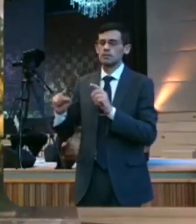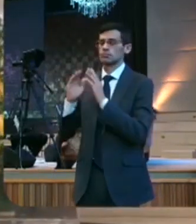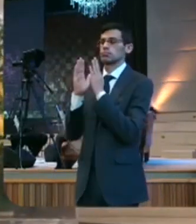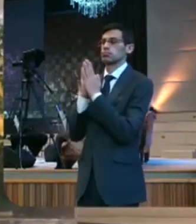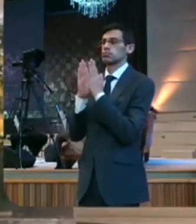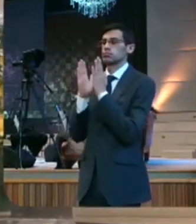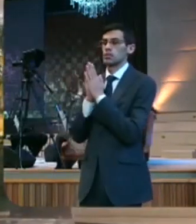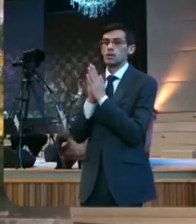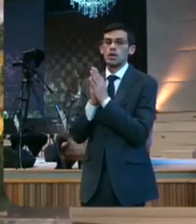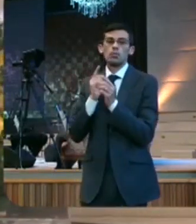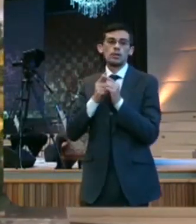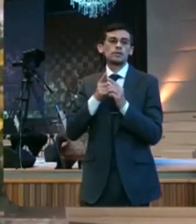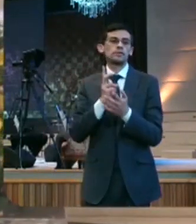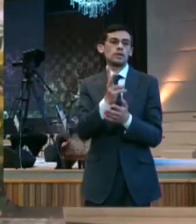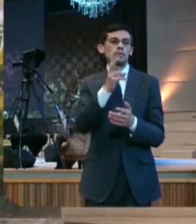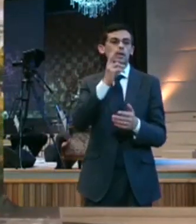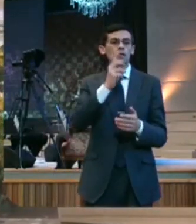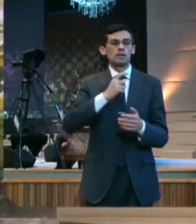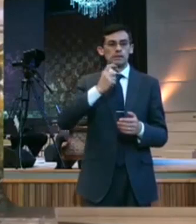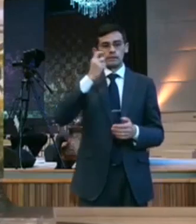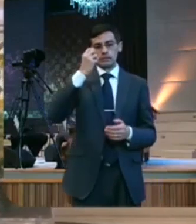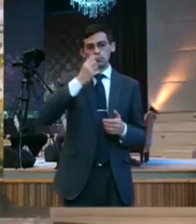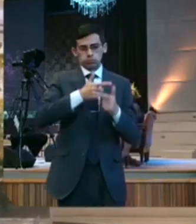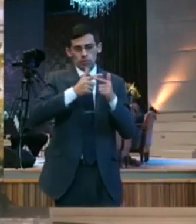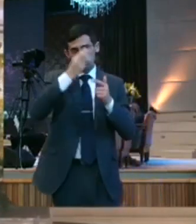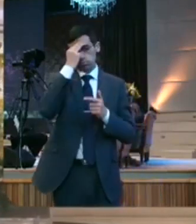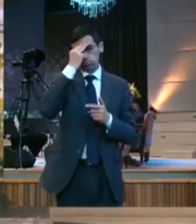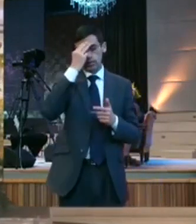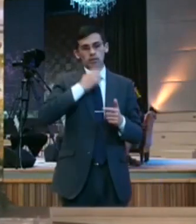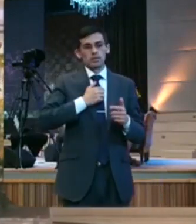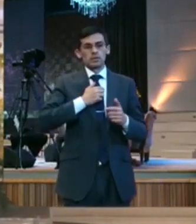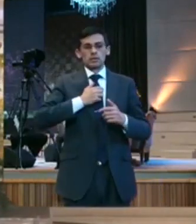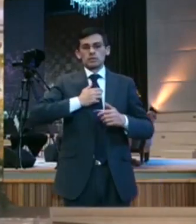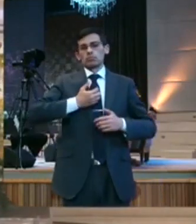Porque quando ela entrava em surto, ela não ouvia absolutamente ninguém.